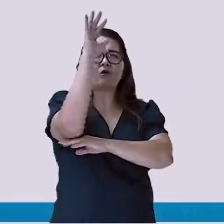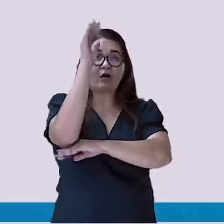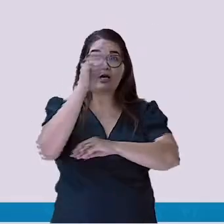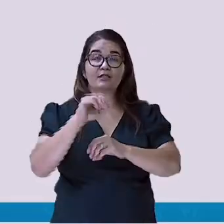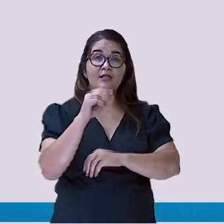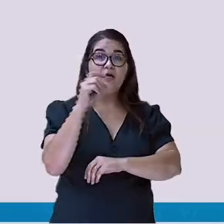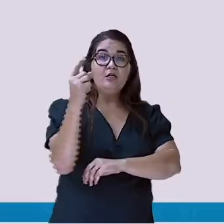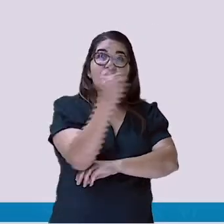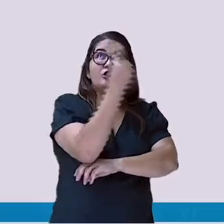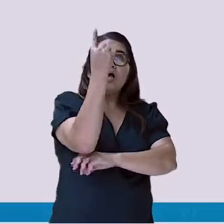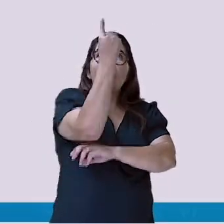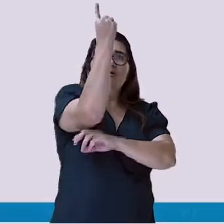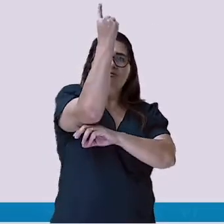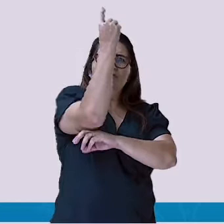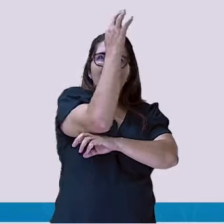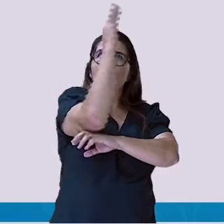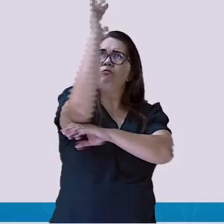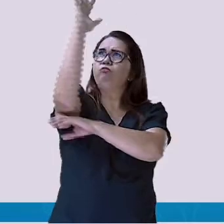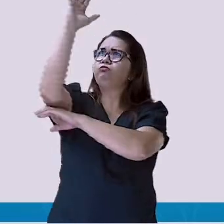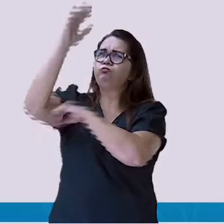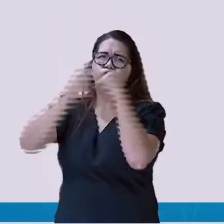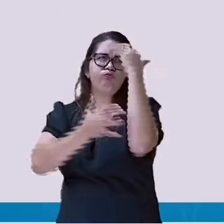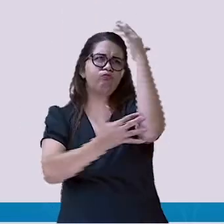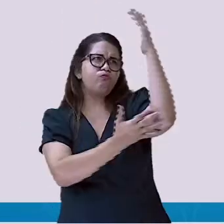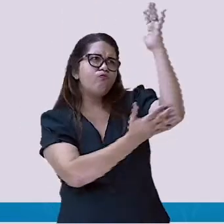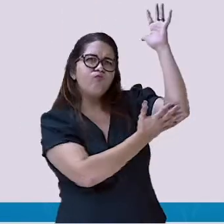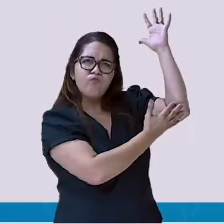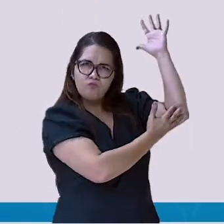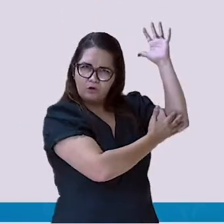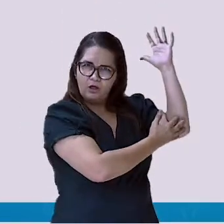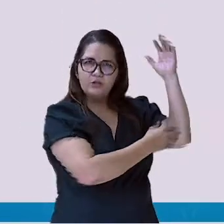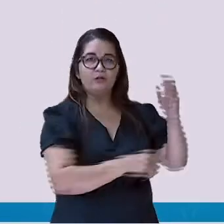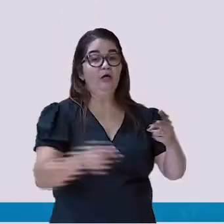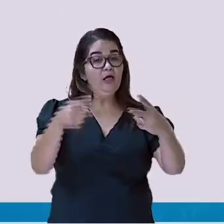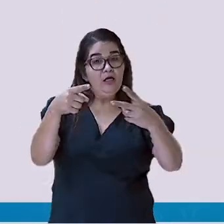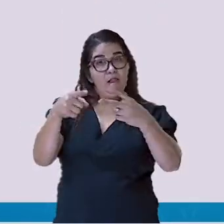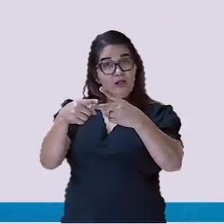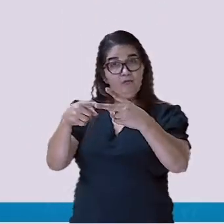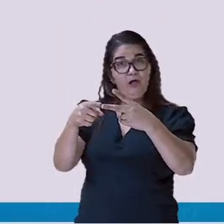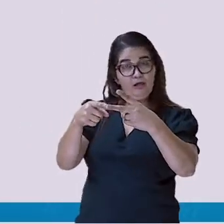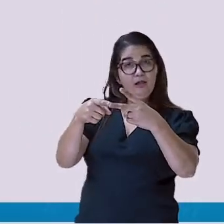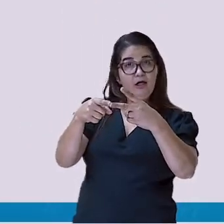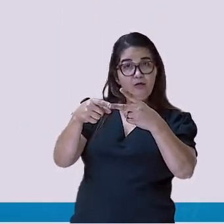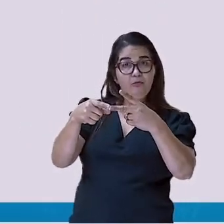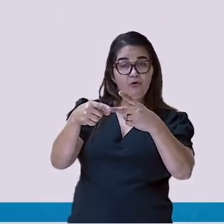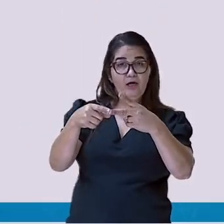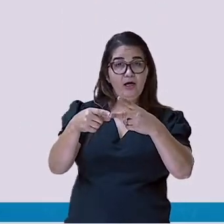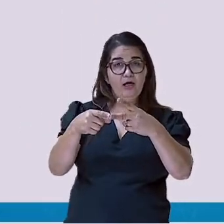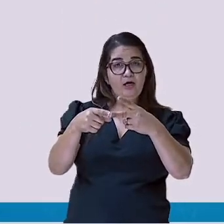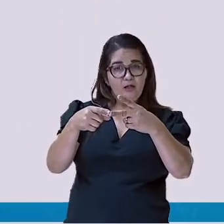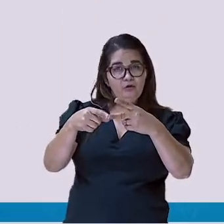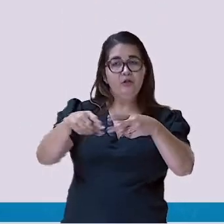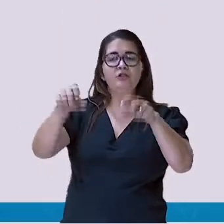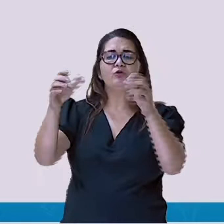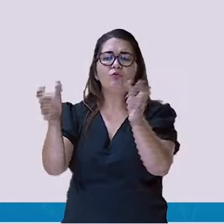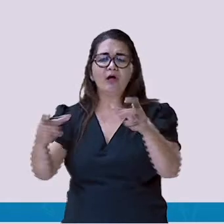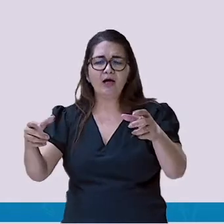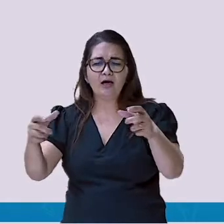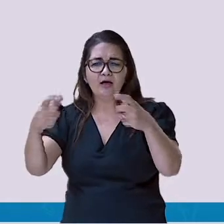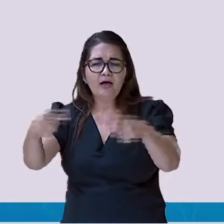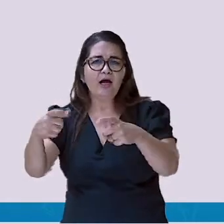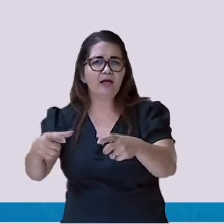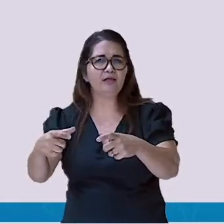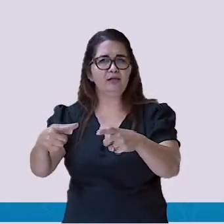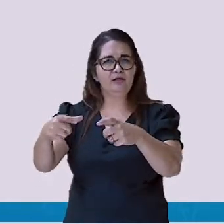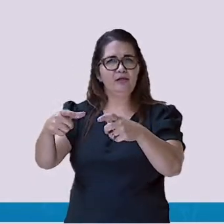são divididos em formações florestais. A gente tem as formações arbustivas, que são de arbustos, que a